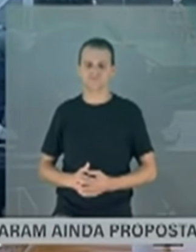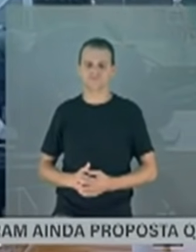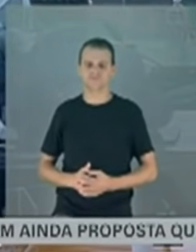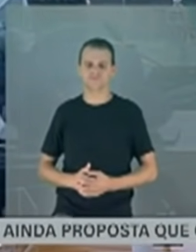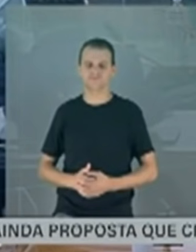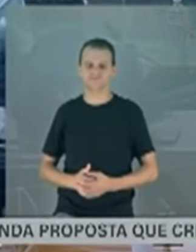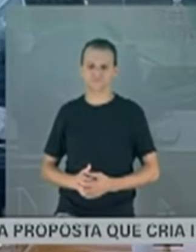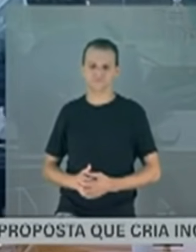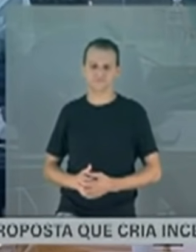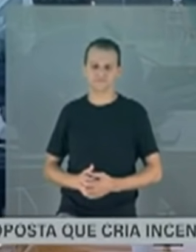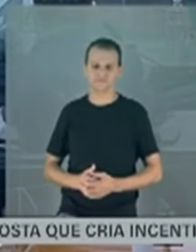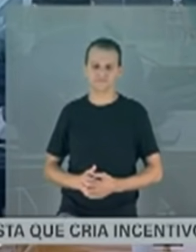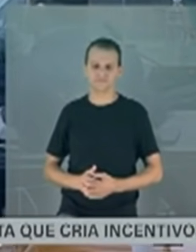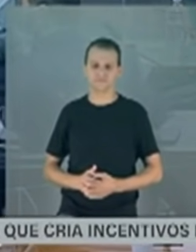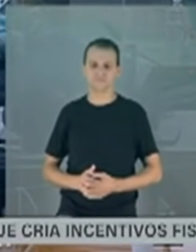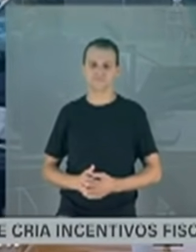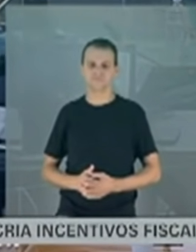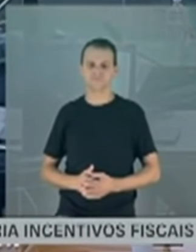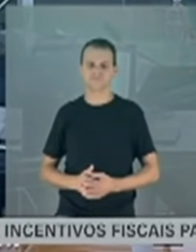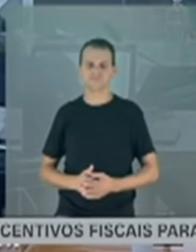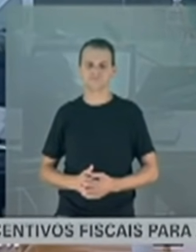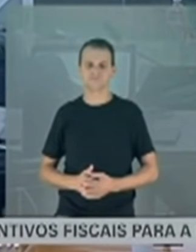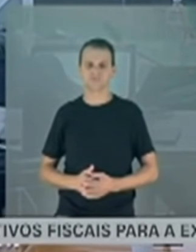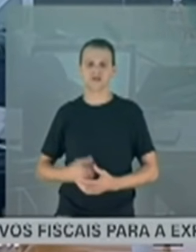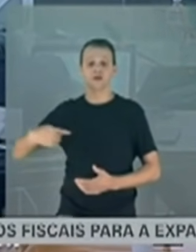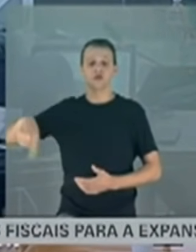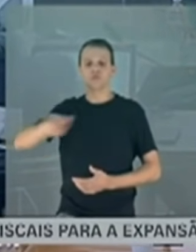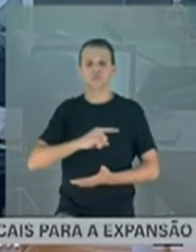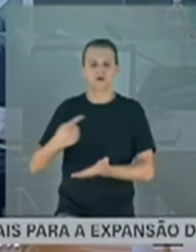Presidente, vamos deliberar sobre o que nós acordamos